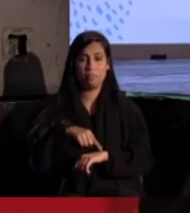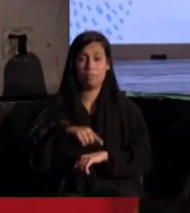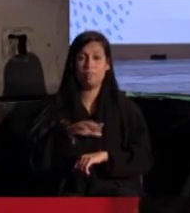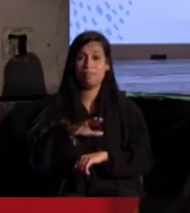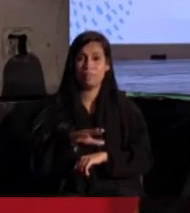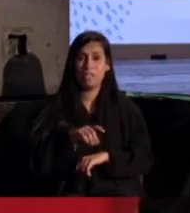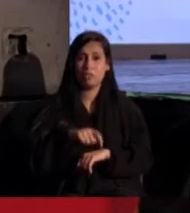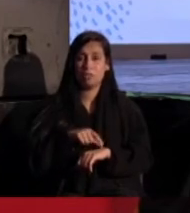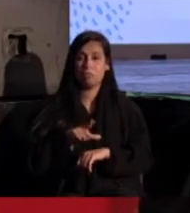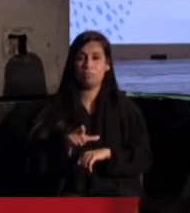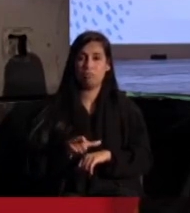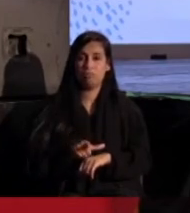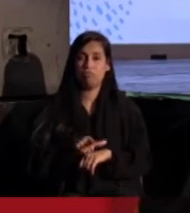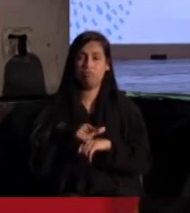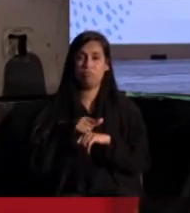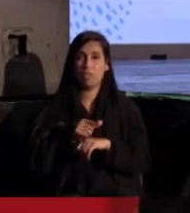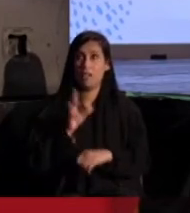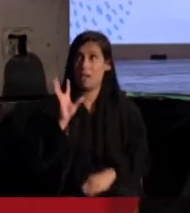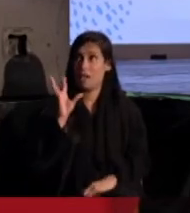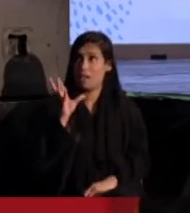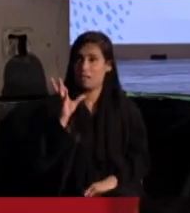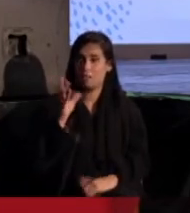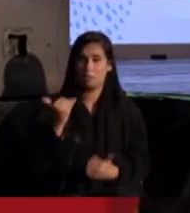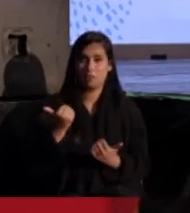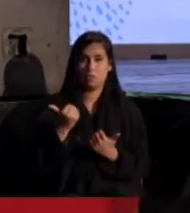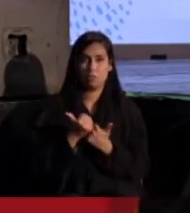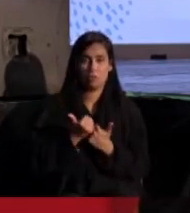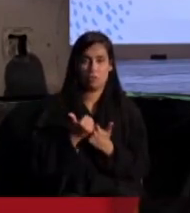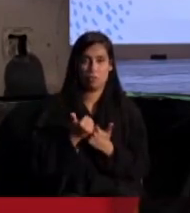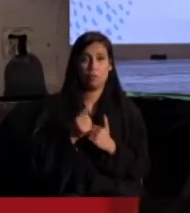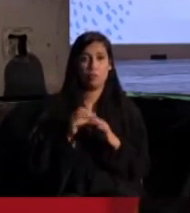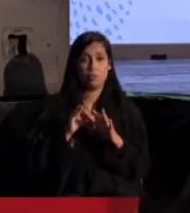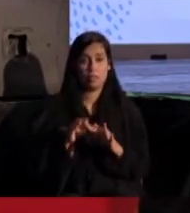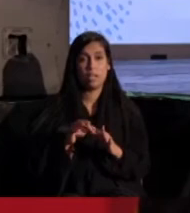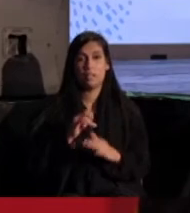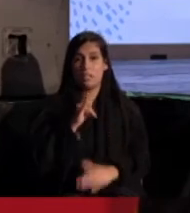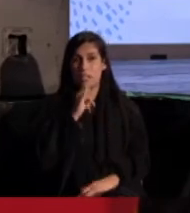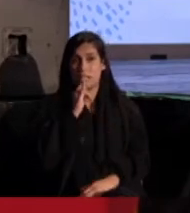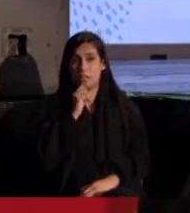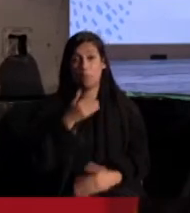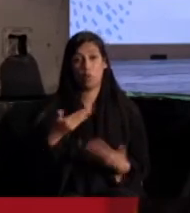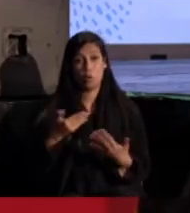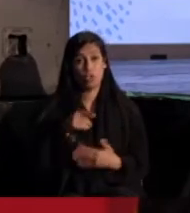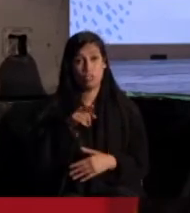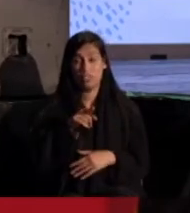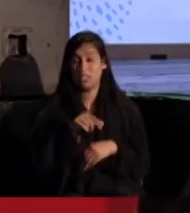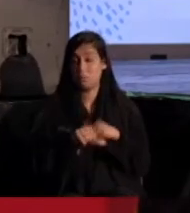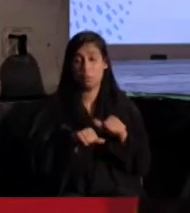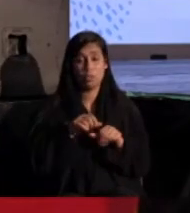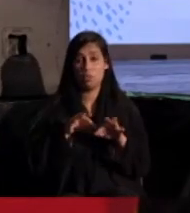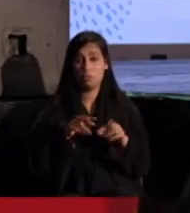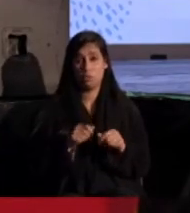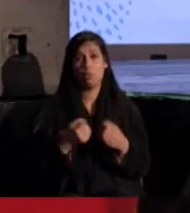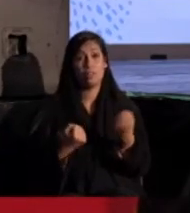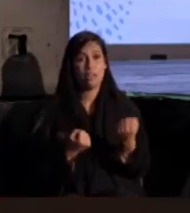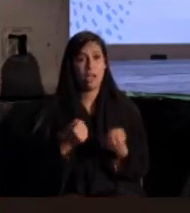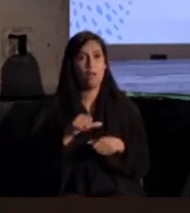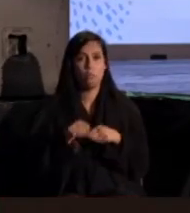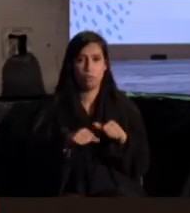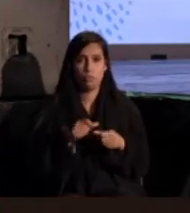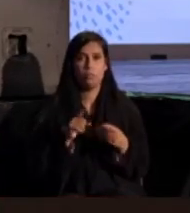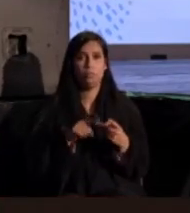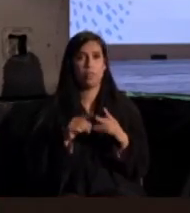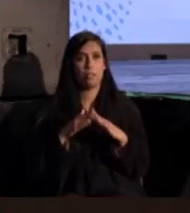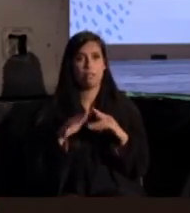para se trocar as lâmpadas. O produto ficou obsoleto. Se troca a geladeira, troca o carro. No neoliberalismo, as